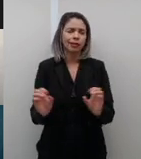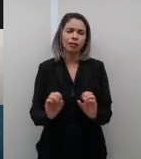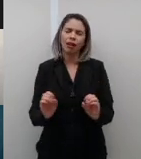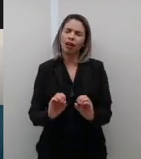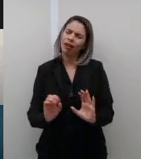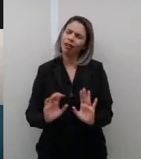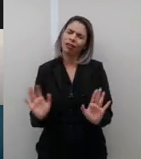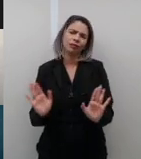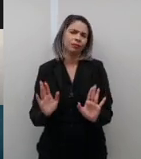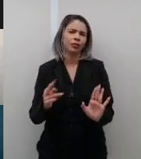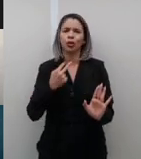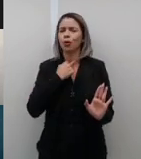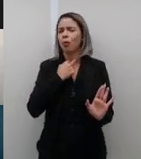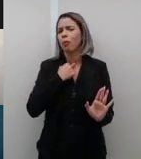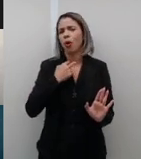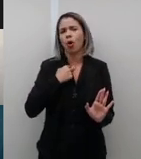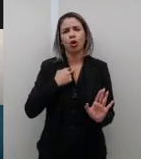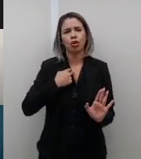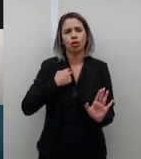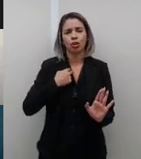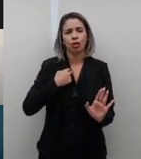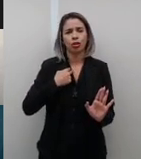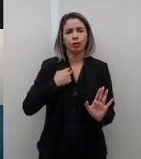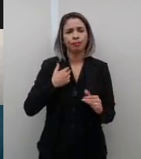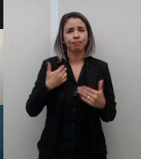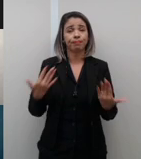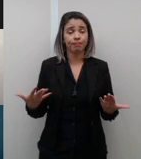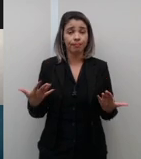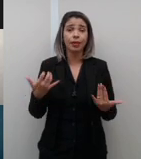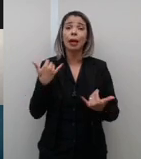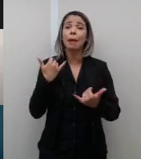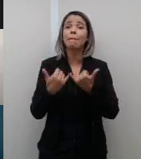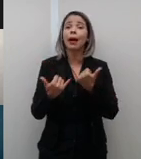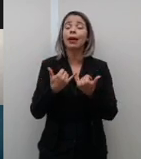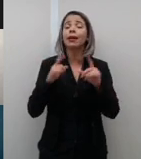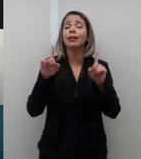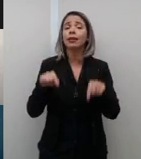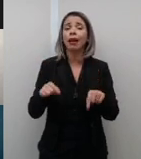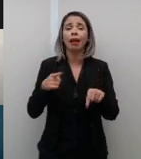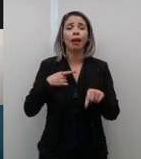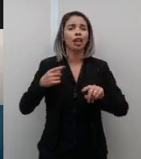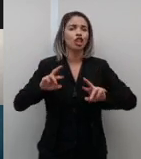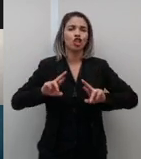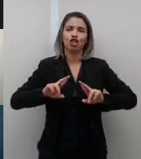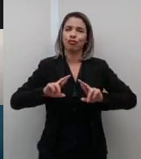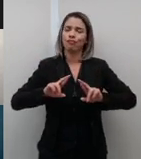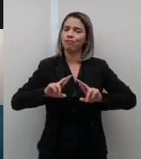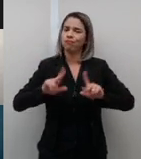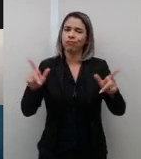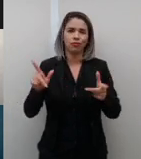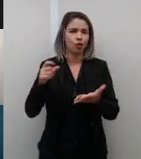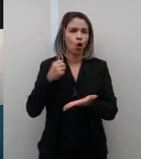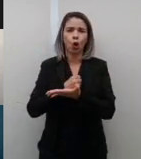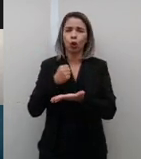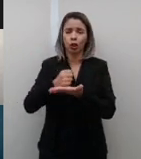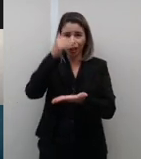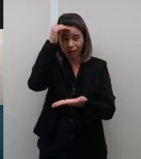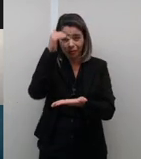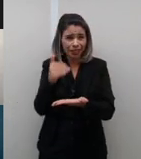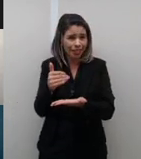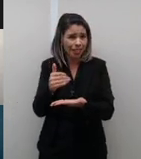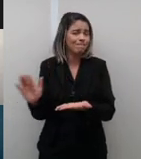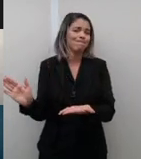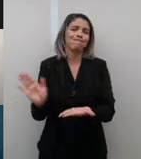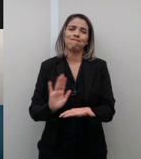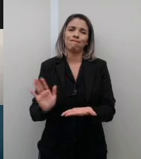verdadeiro absurdo, o que nos parece, no mínimo, um venire contra pacto próprio, mas que também, na verdade, poderia ser encarado como uma grande